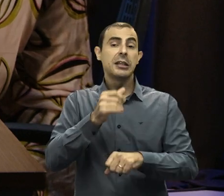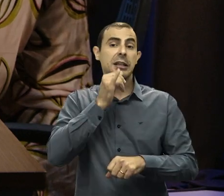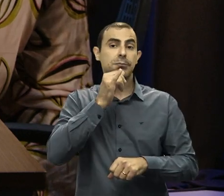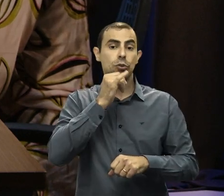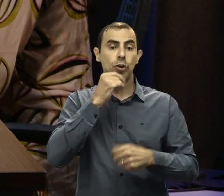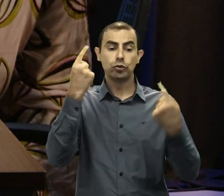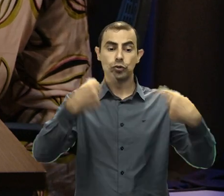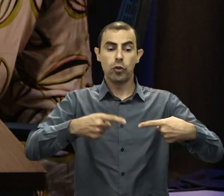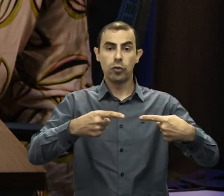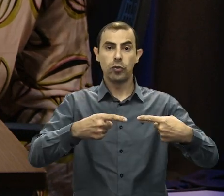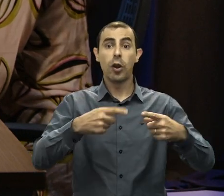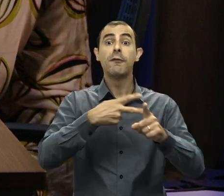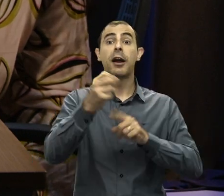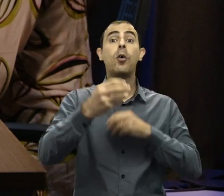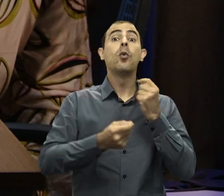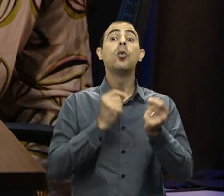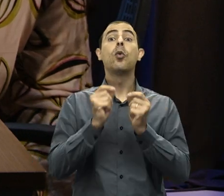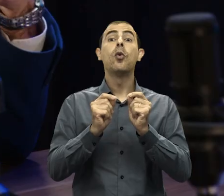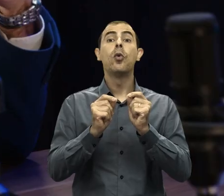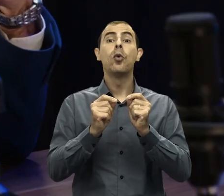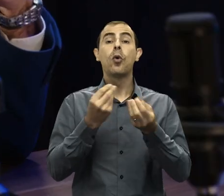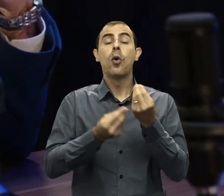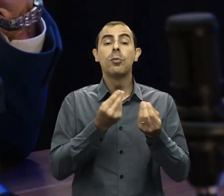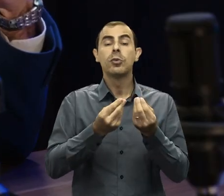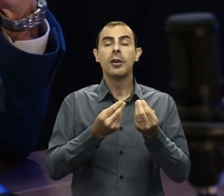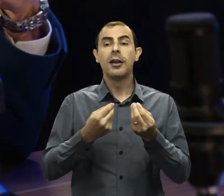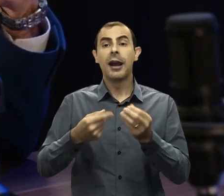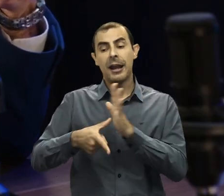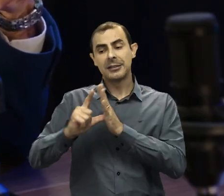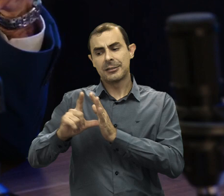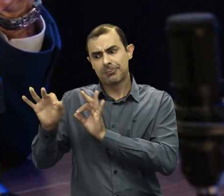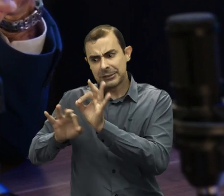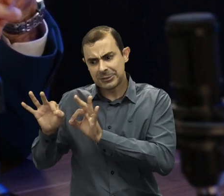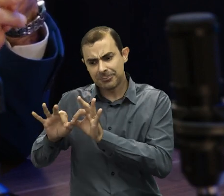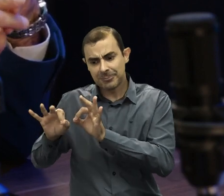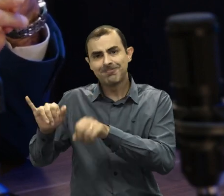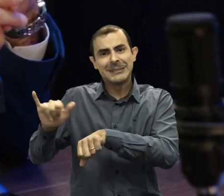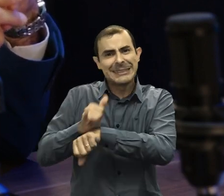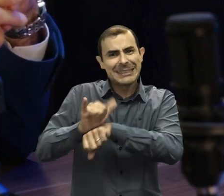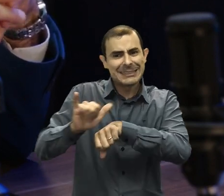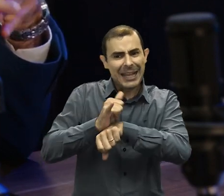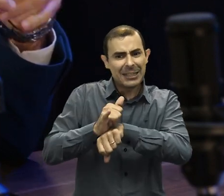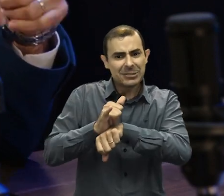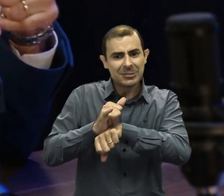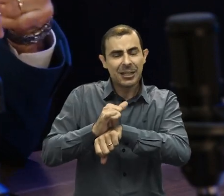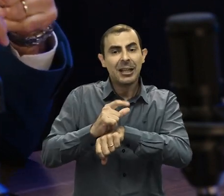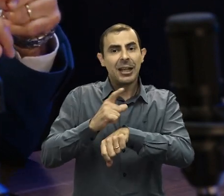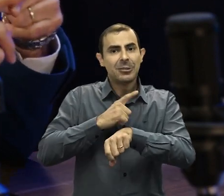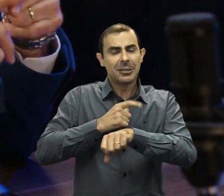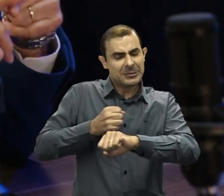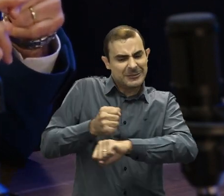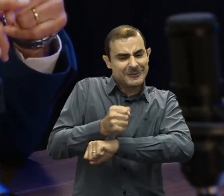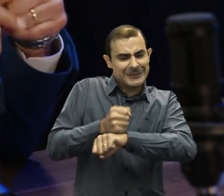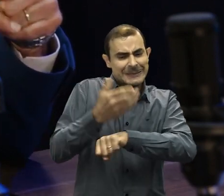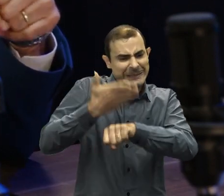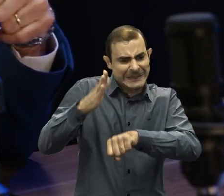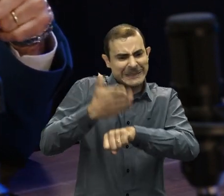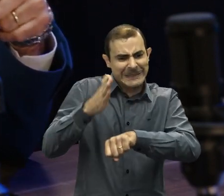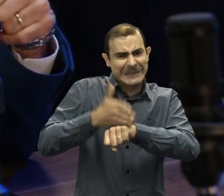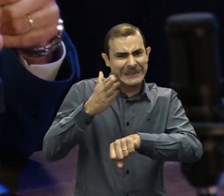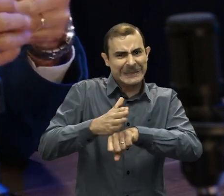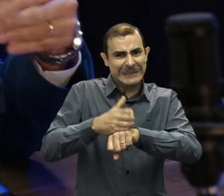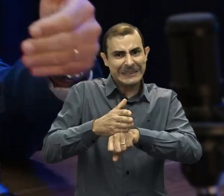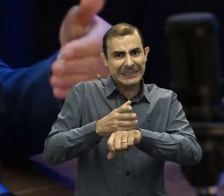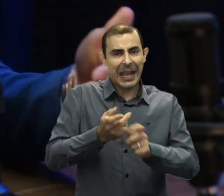esse jogo, para eu ganhar essa competição. Eu tenho que ter um planejamento, eu tenho que ter uma estratégia, eu tenho que colocar em prática esse planejamento, eu tenho que me esforçar.